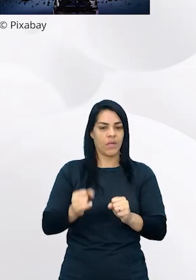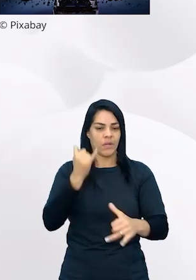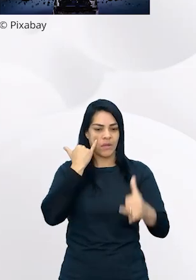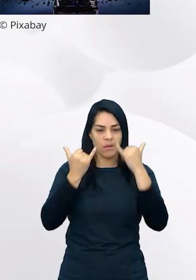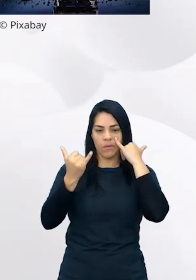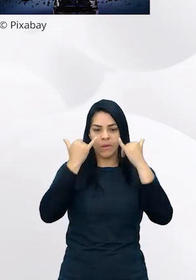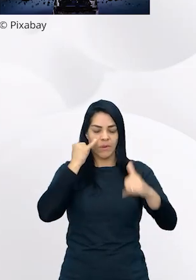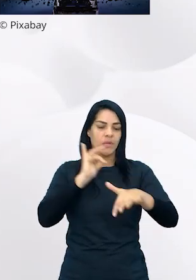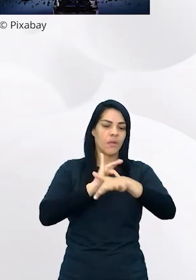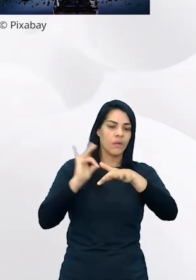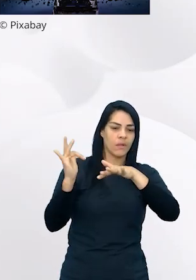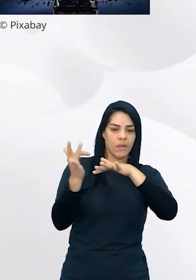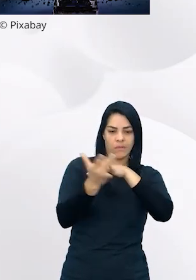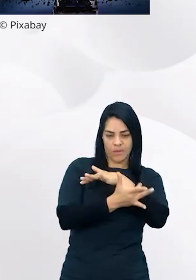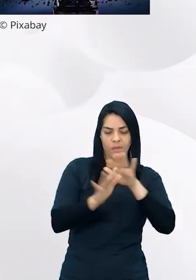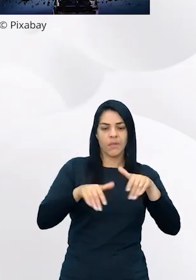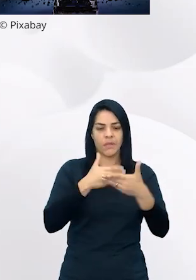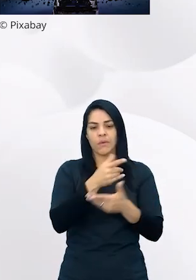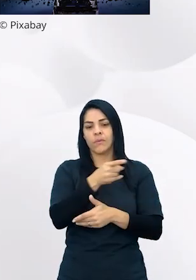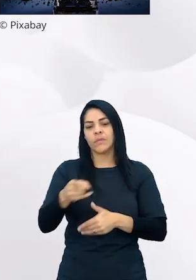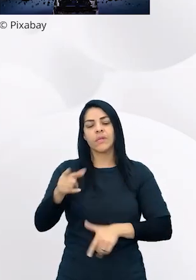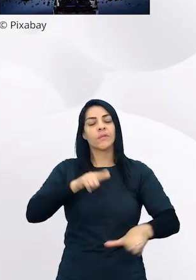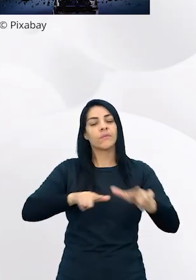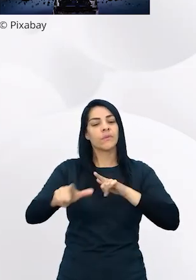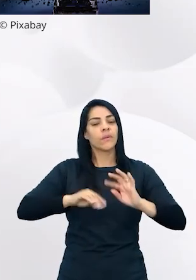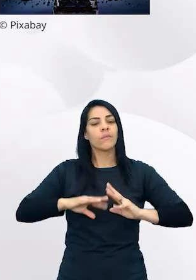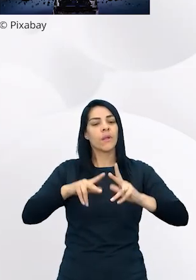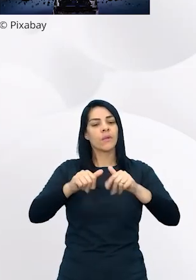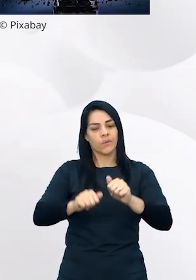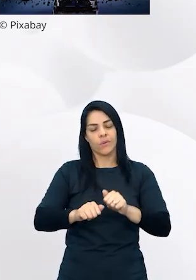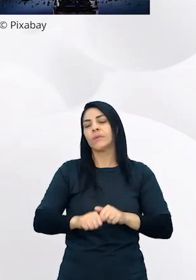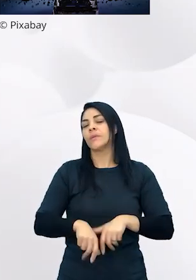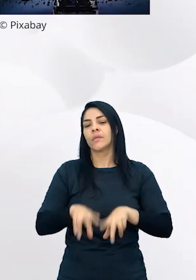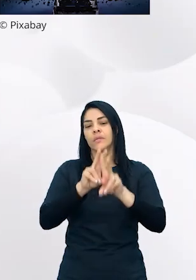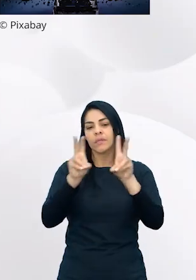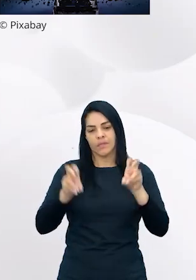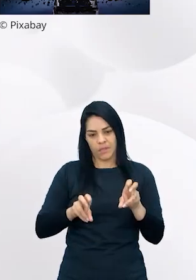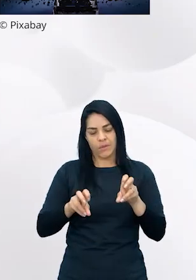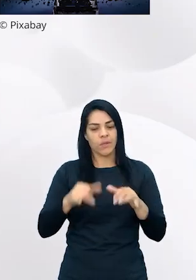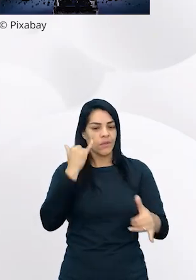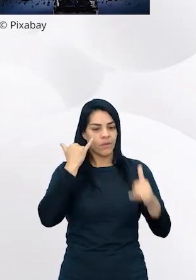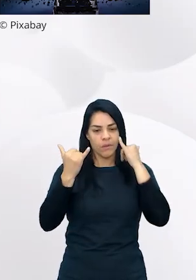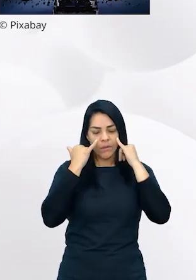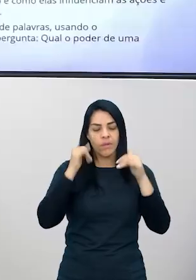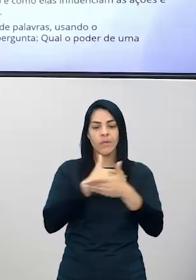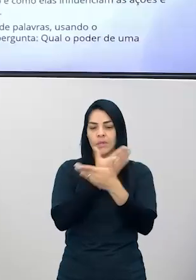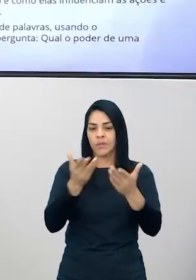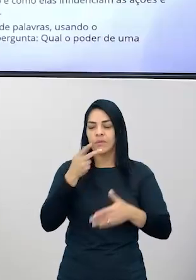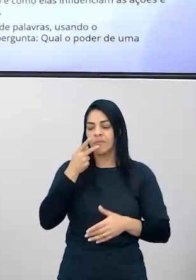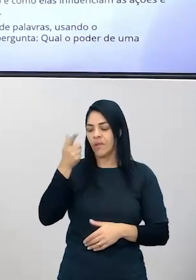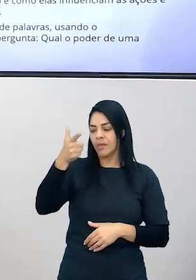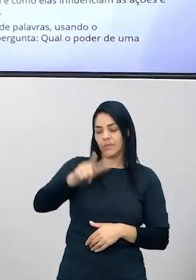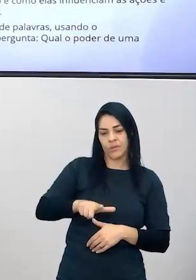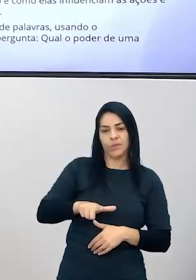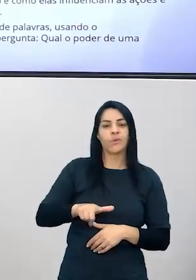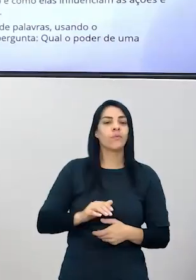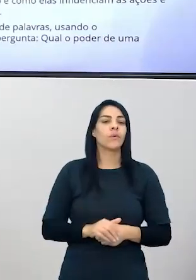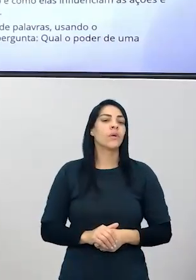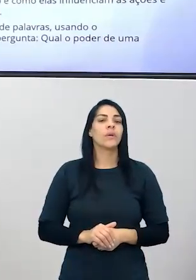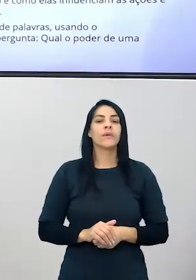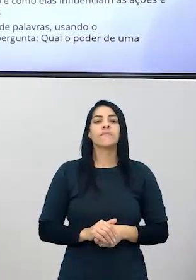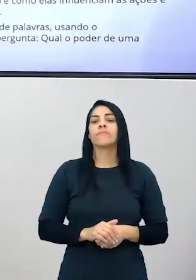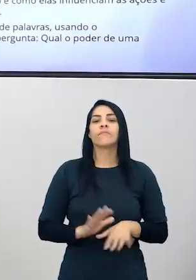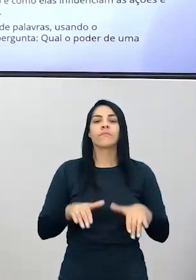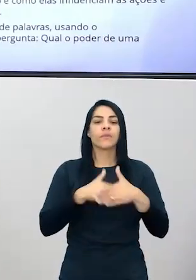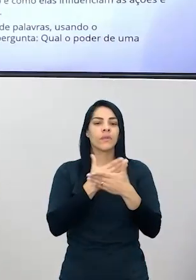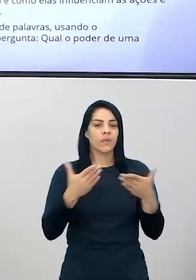nas mídias? Então, você vai trabalhar toda essa questão das informações. Muito bem. Nós vamos falar novamente, então, do programa e nós vamos